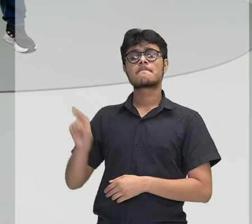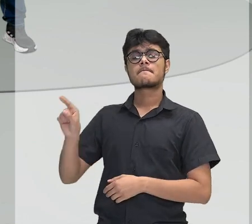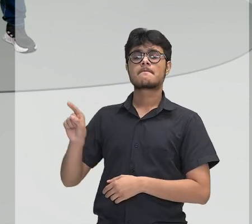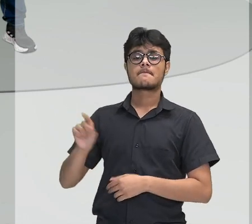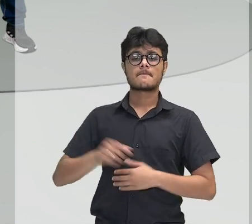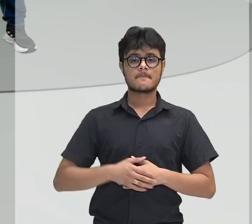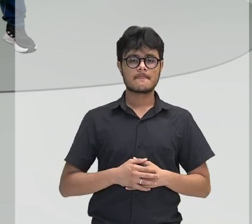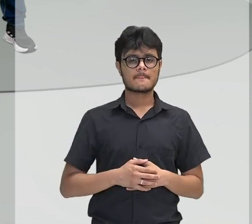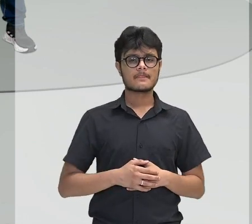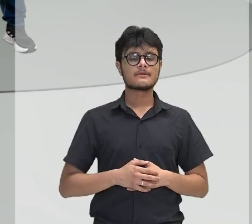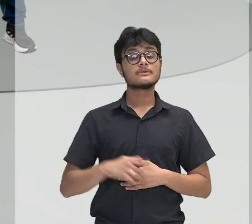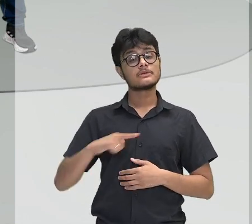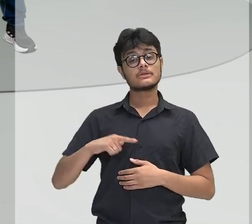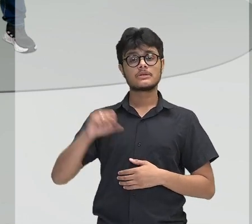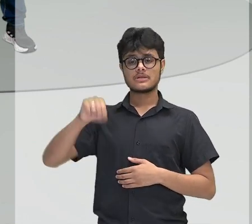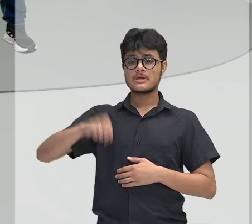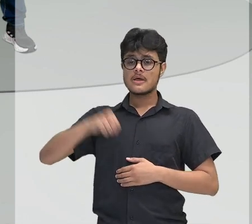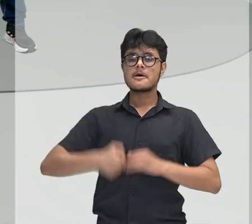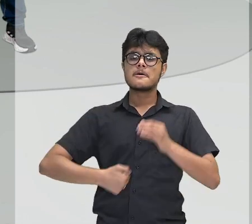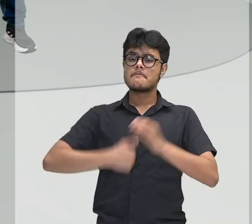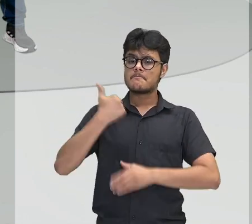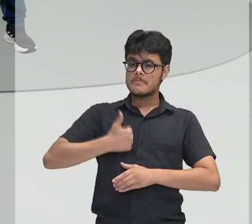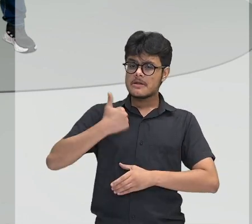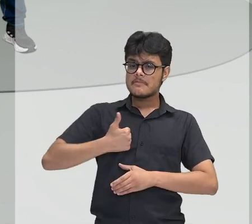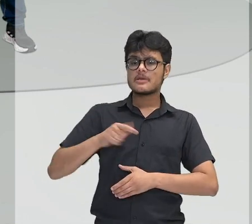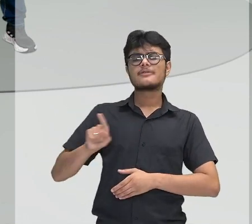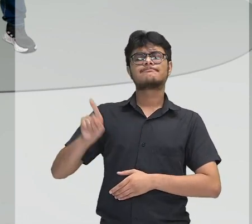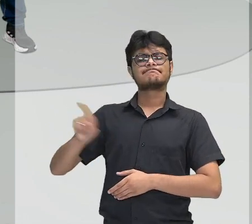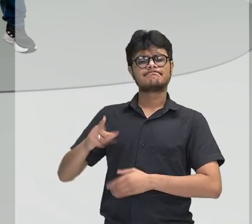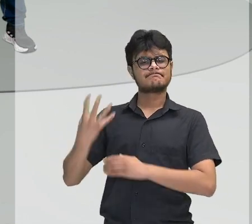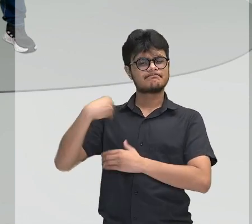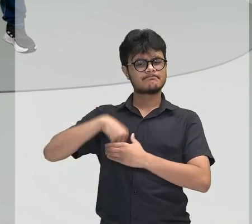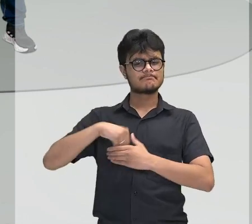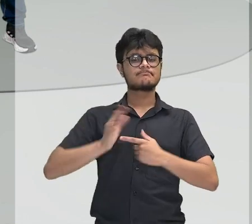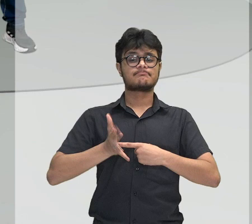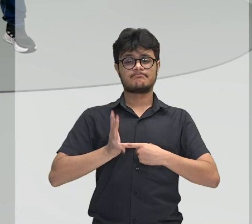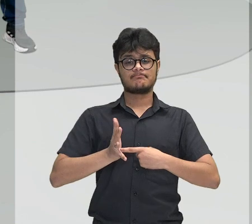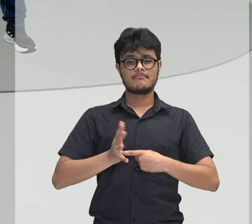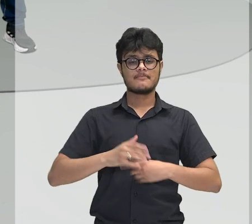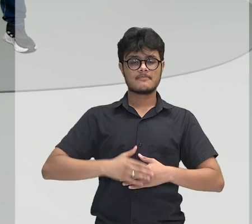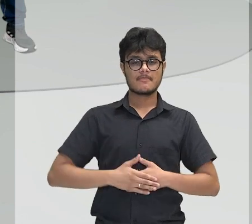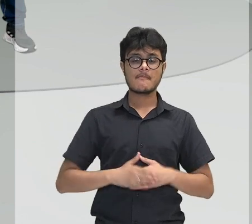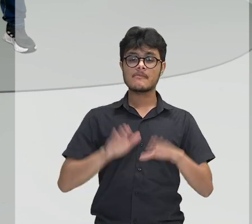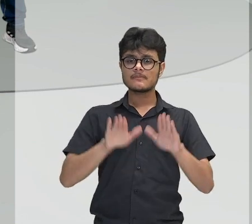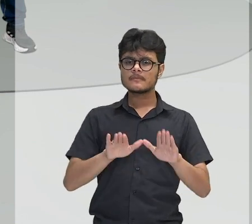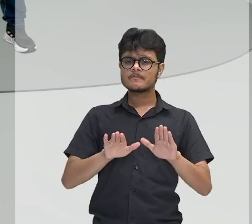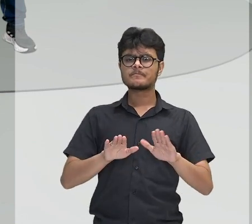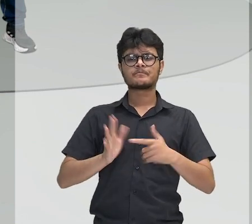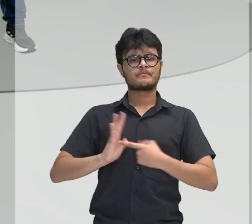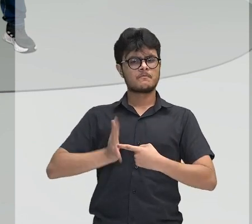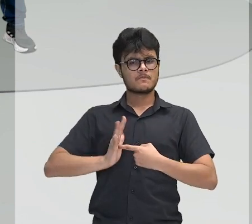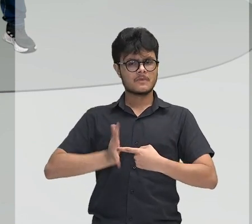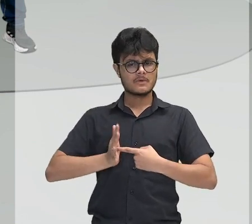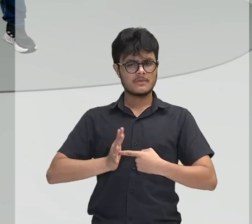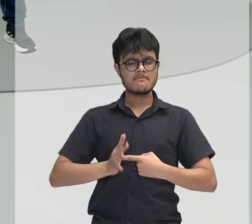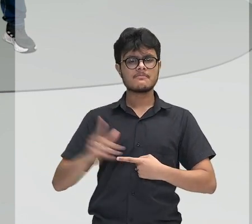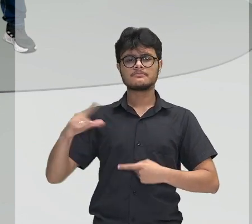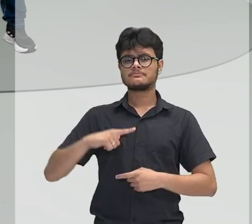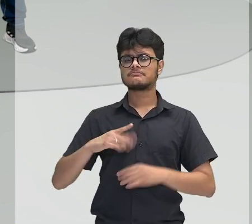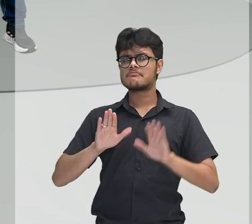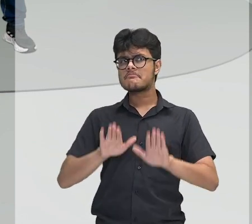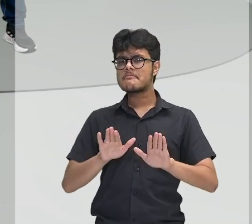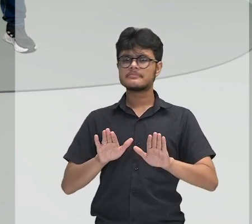nós tivéssemos a construção do primeiro motor de combustão interna. E esse motor de combustão interna do ciclo de Otto, normalmente